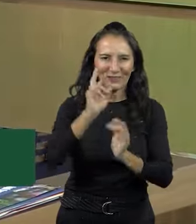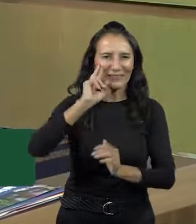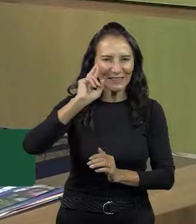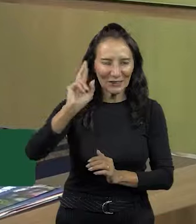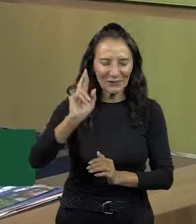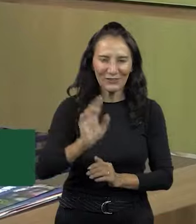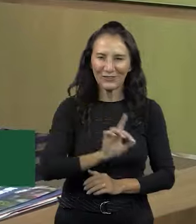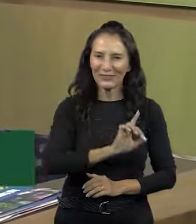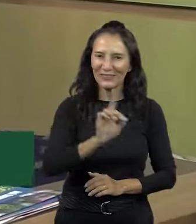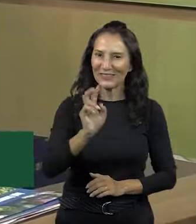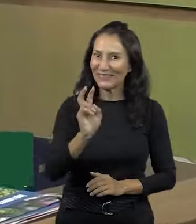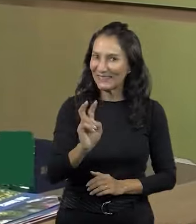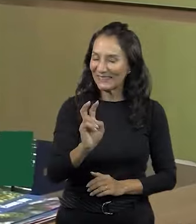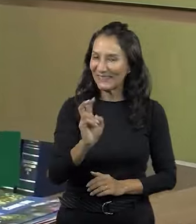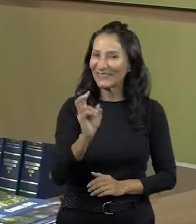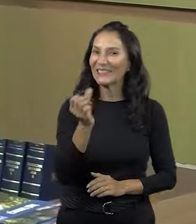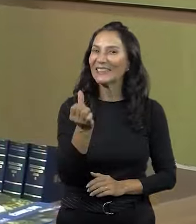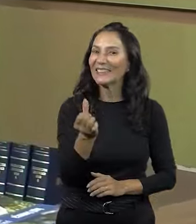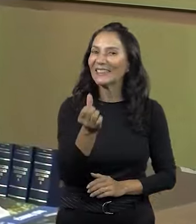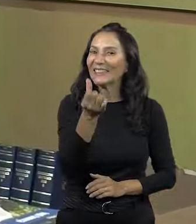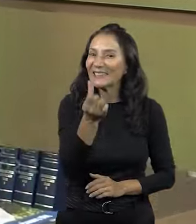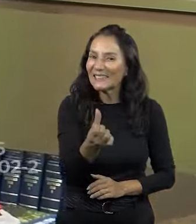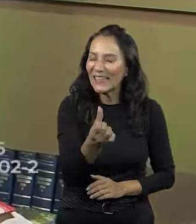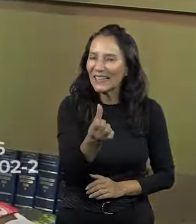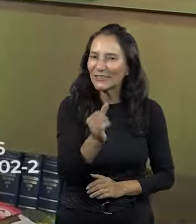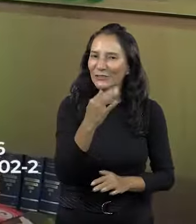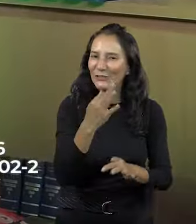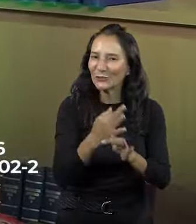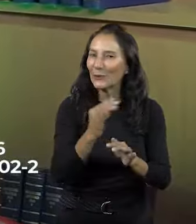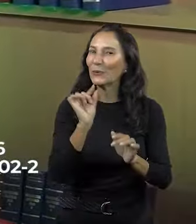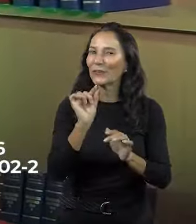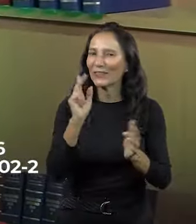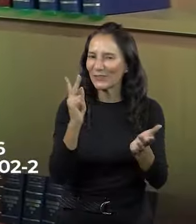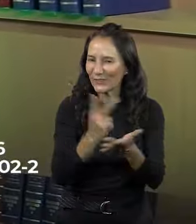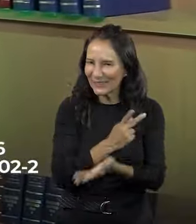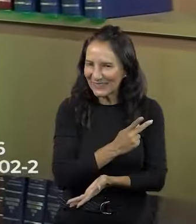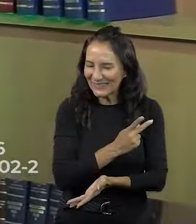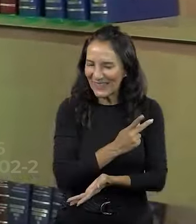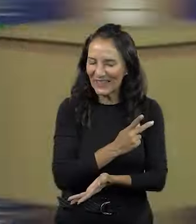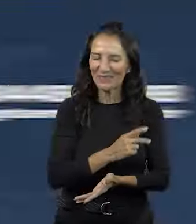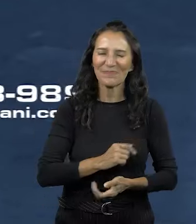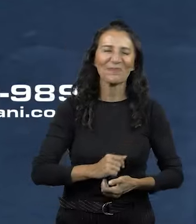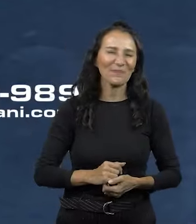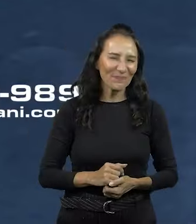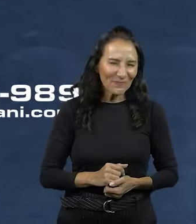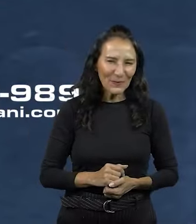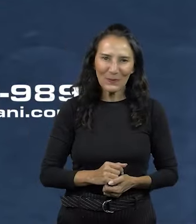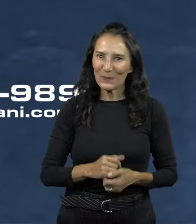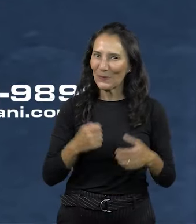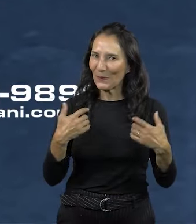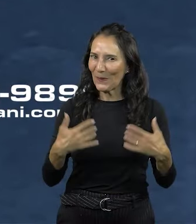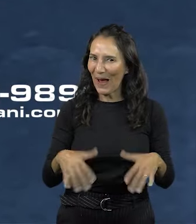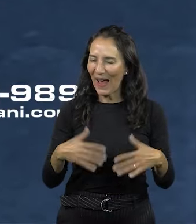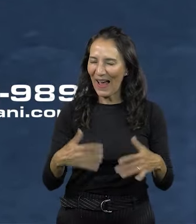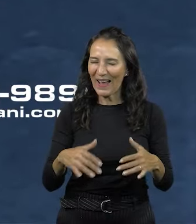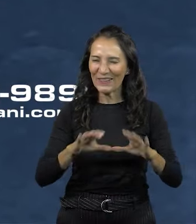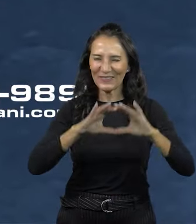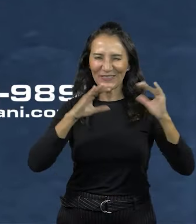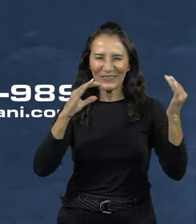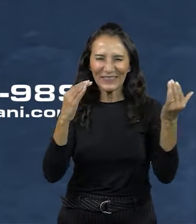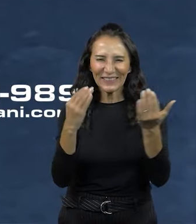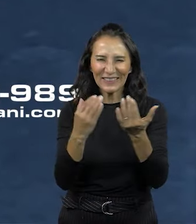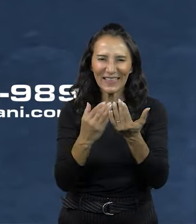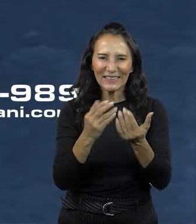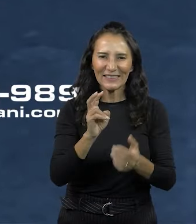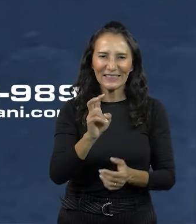5 se uau Até que enfim chegamos ao grande congresso que tem sido uma bênção